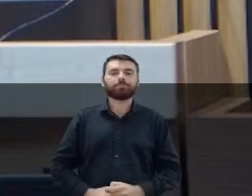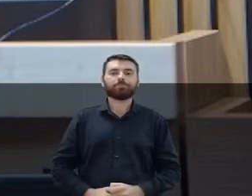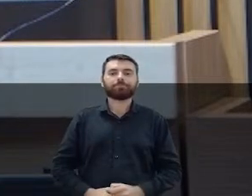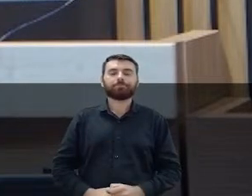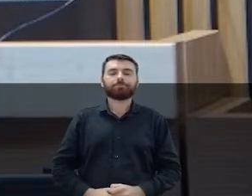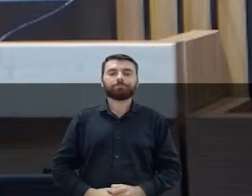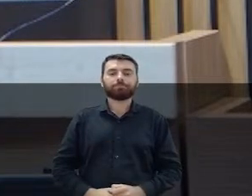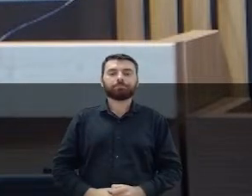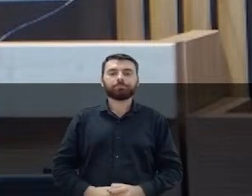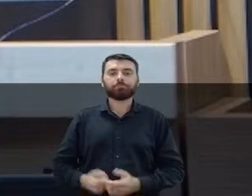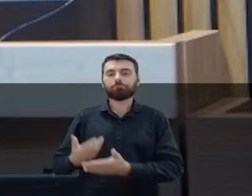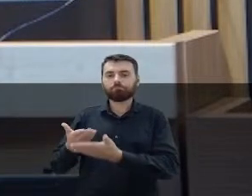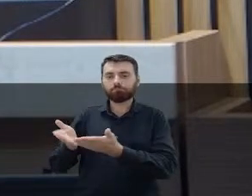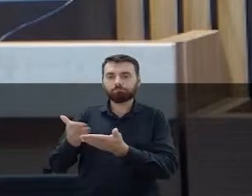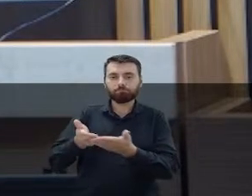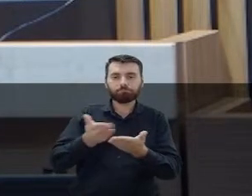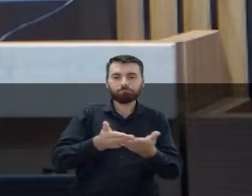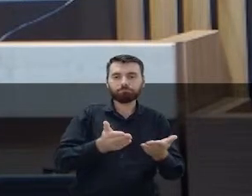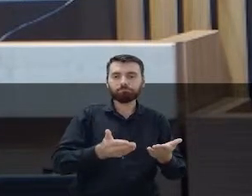danos.